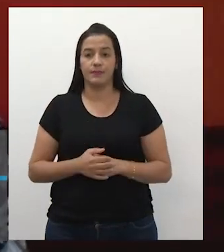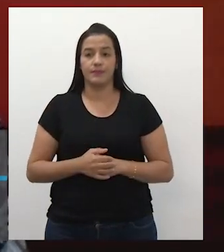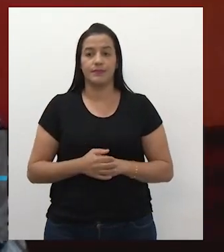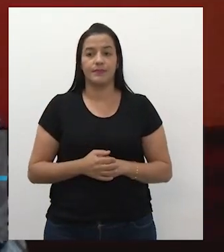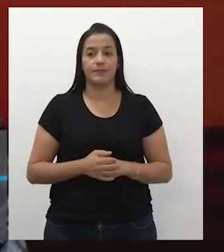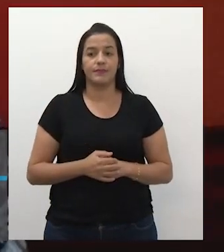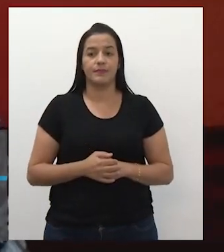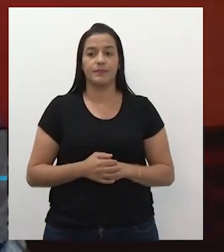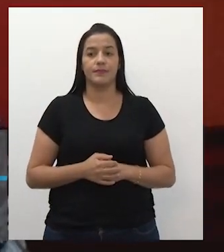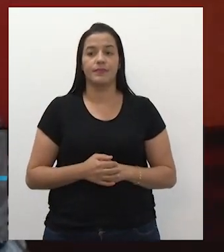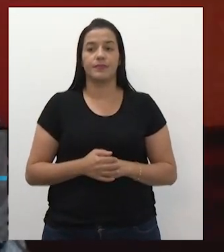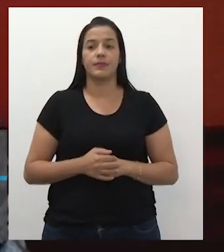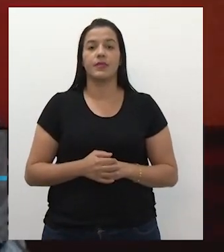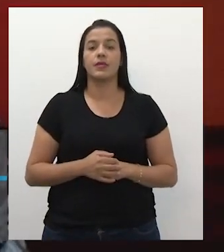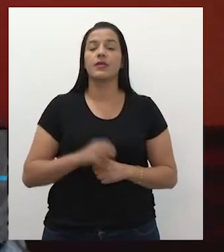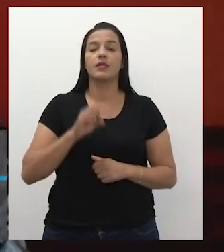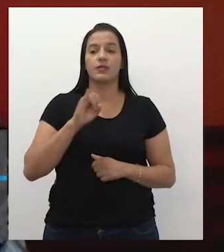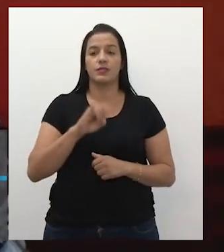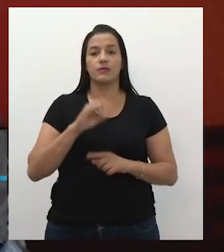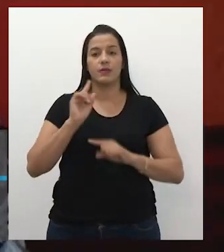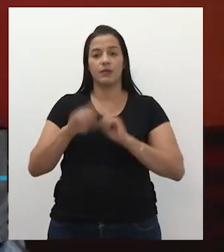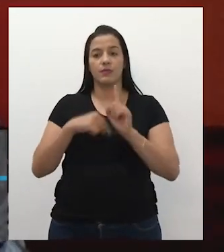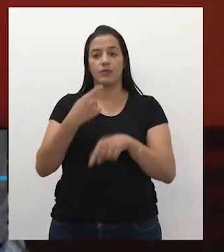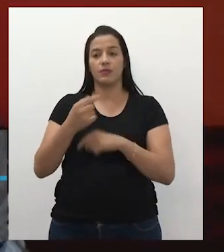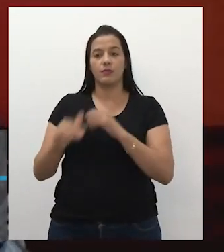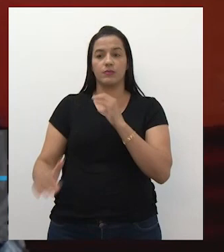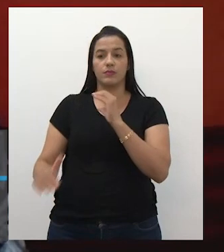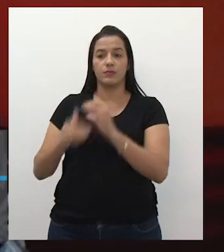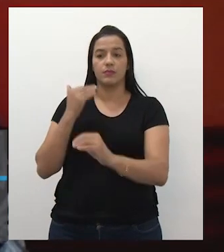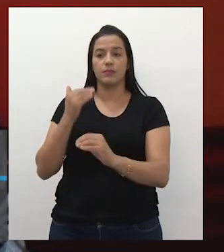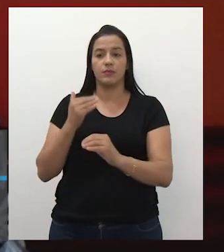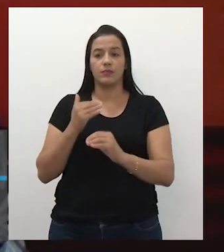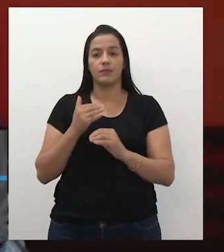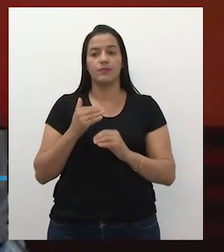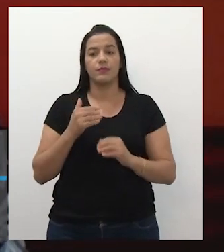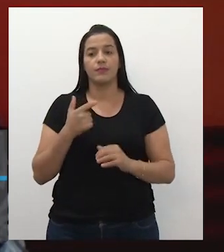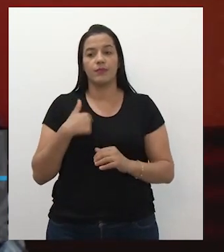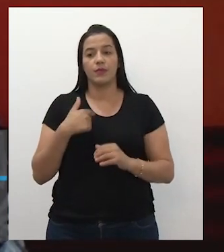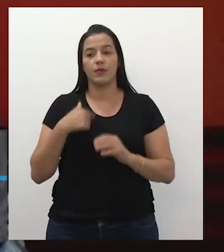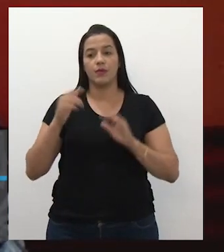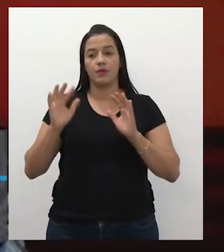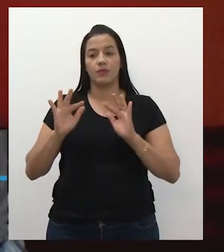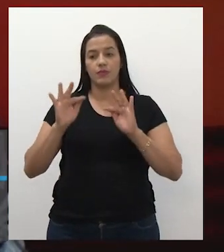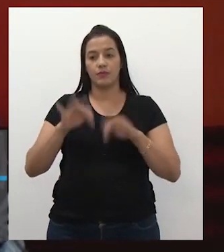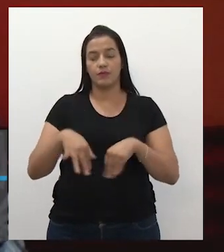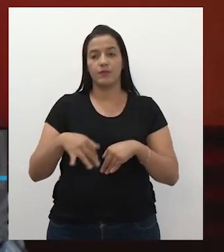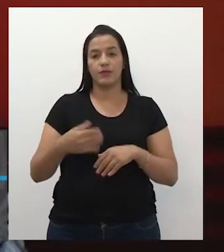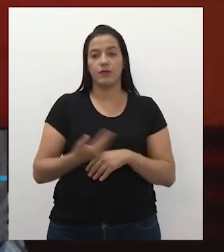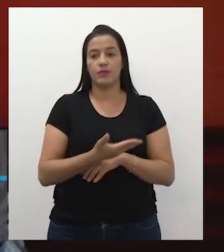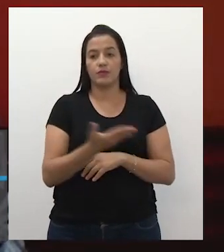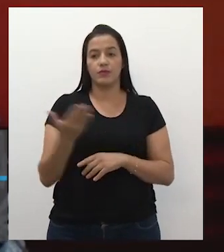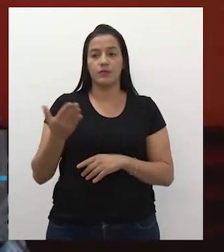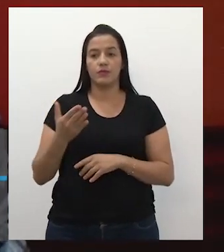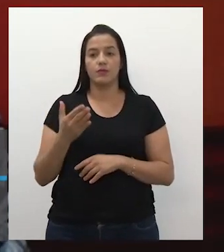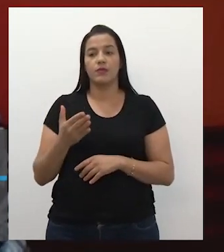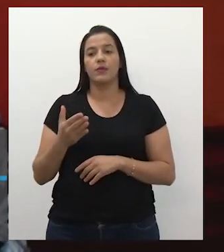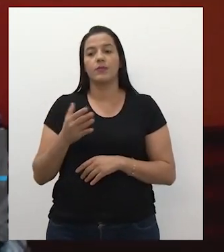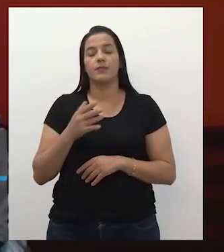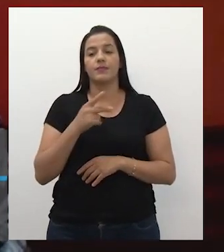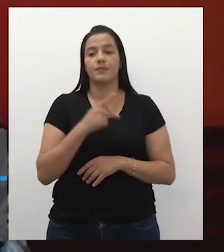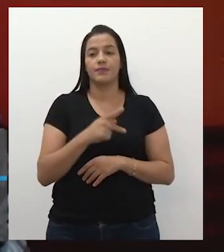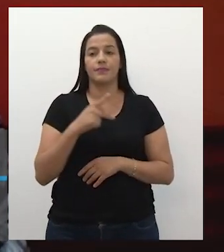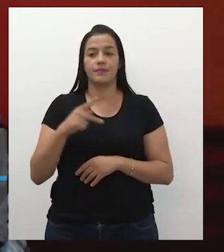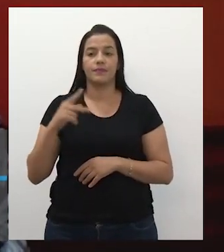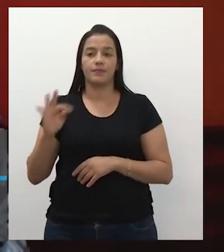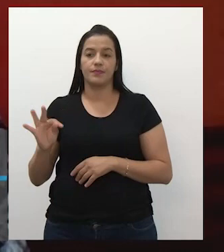sim. Se você me passar depois, a gente coloca no final do seu PPT, que ele